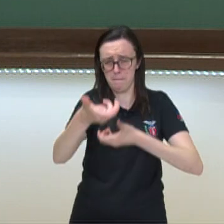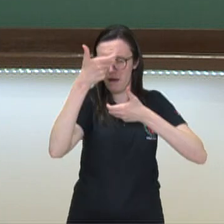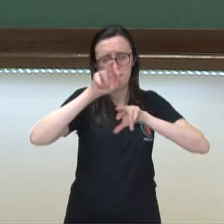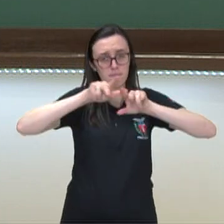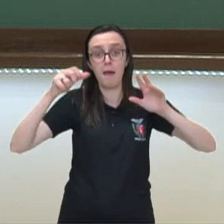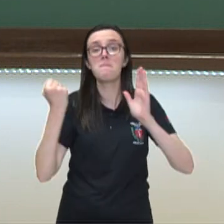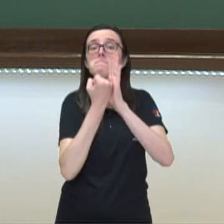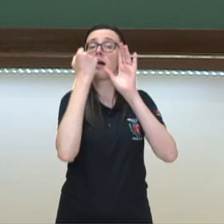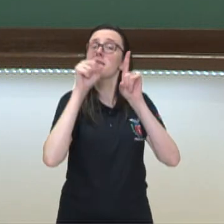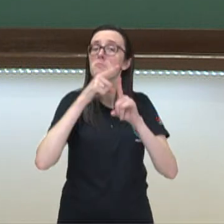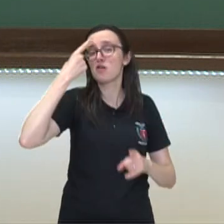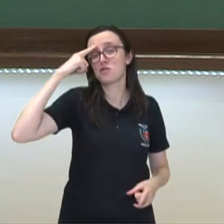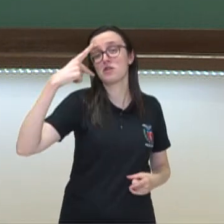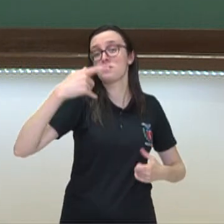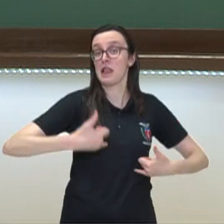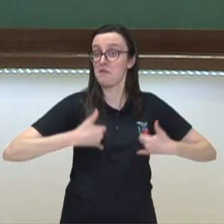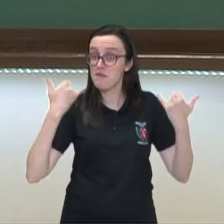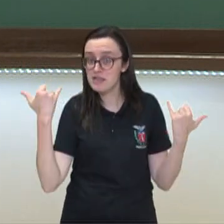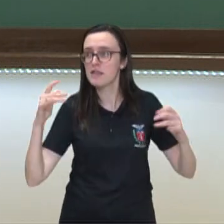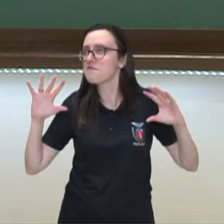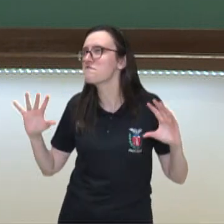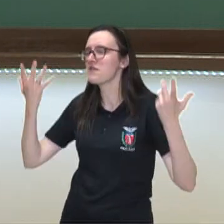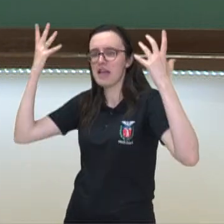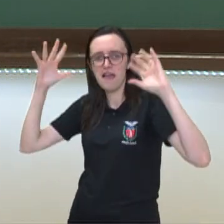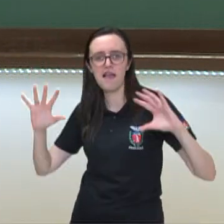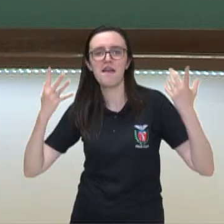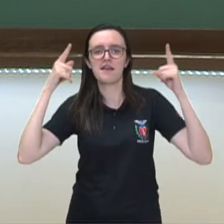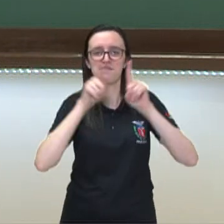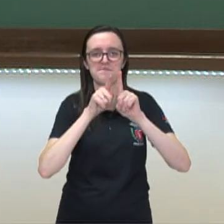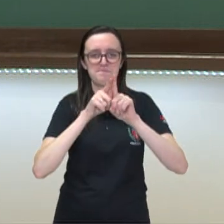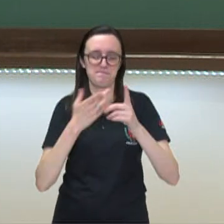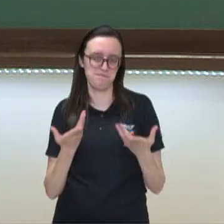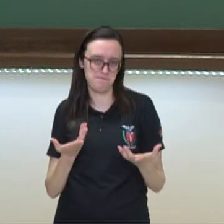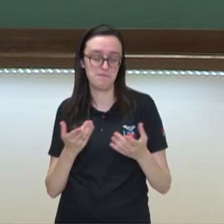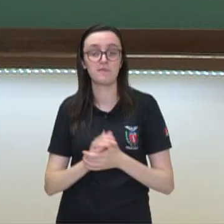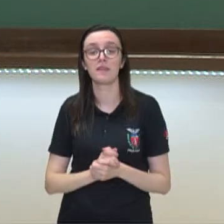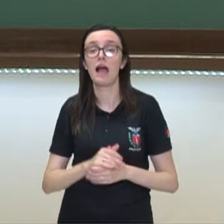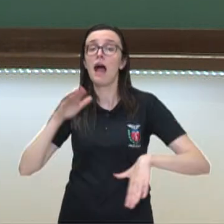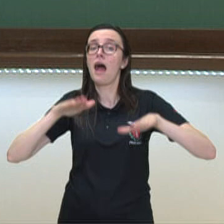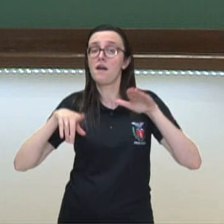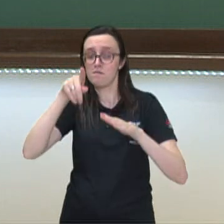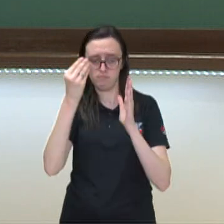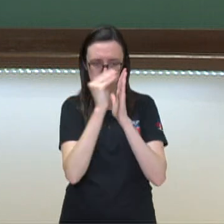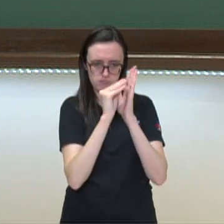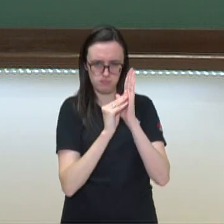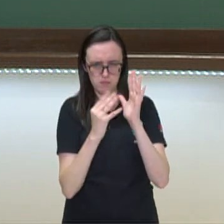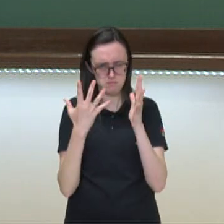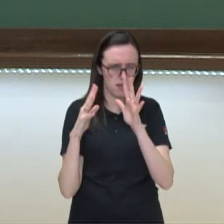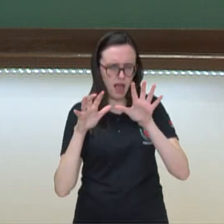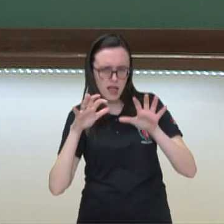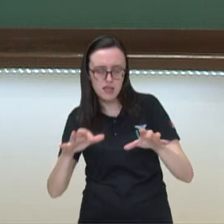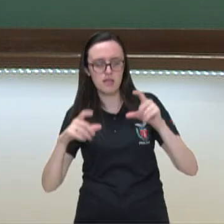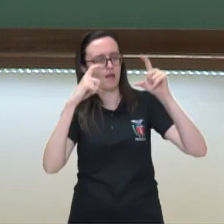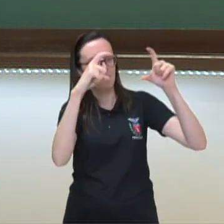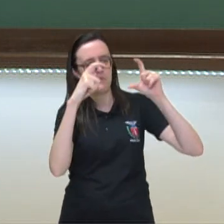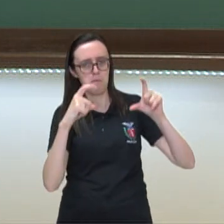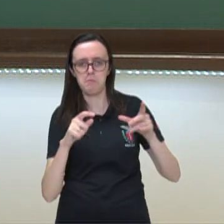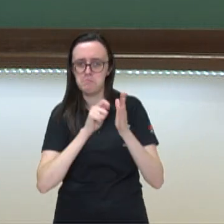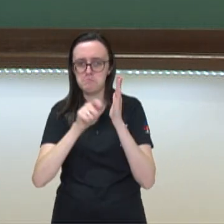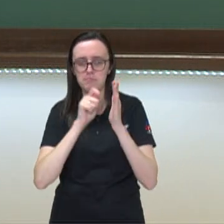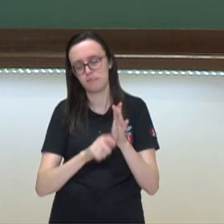seu aniversário, as datas religiosas, as datas comemorativas. Se você escreveu um ou mais parágrafos nesse